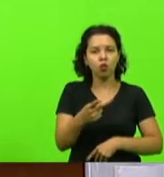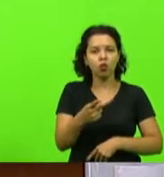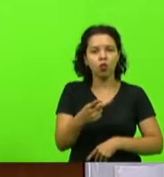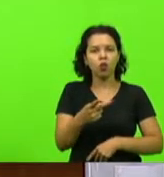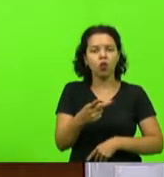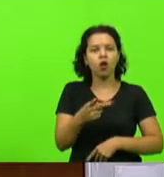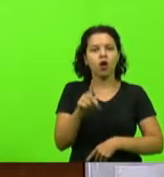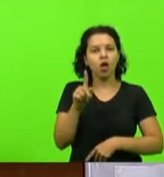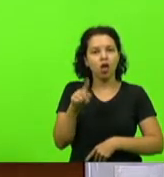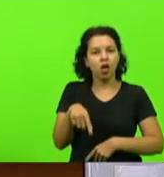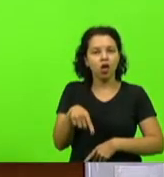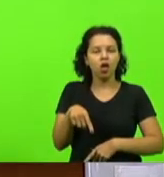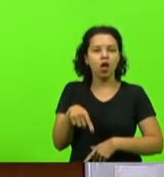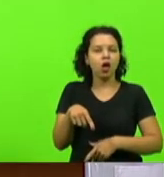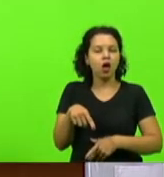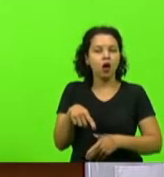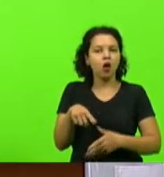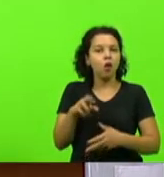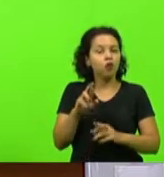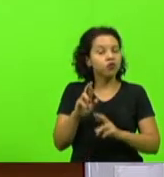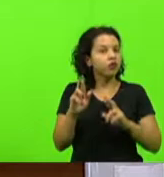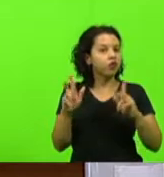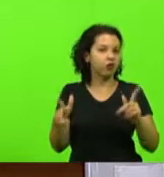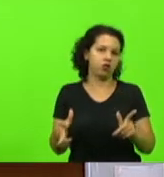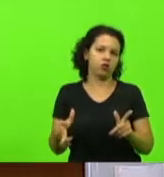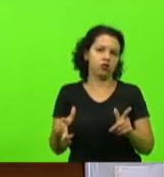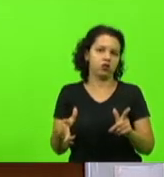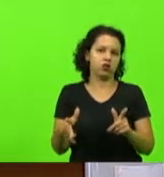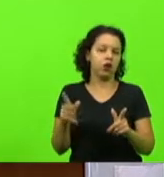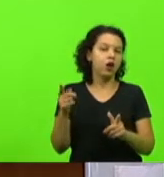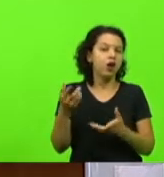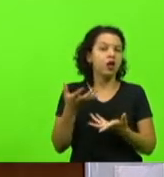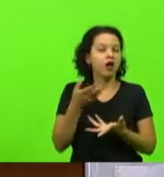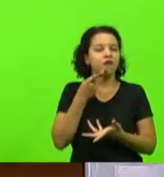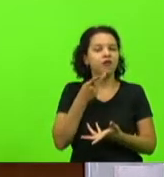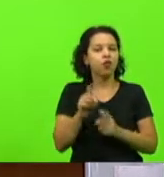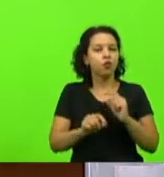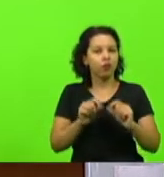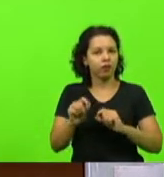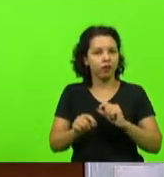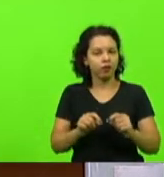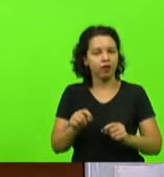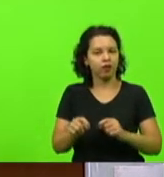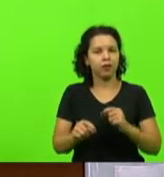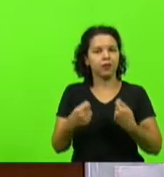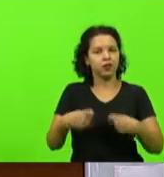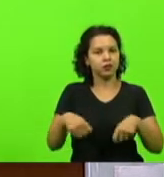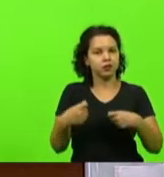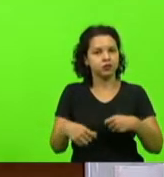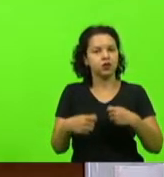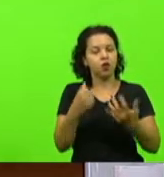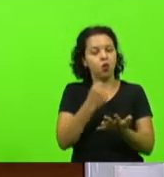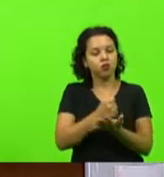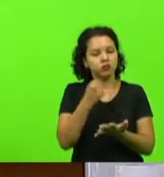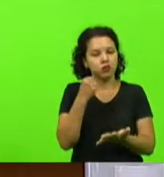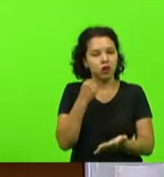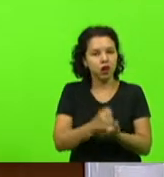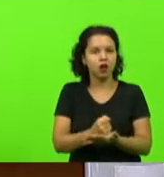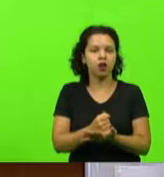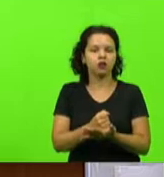no sentido de rever contratos, muda os termos, muda o momento. Não